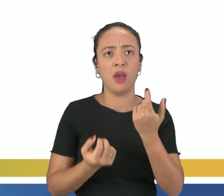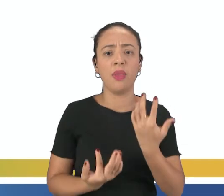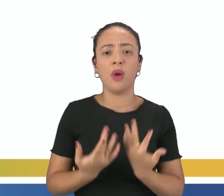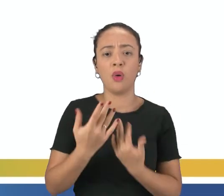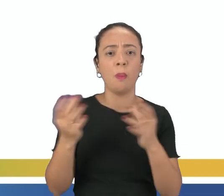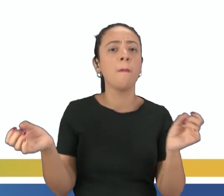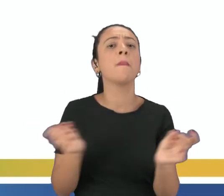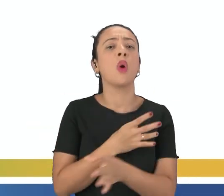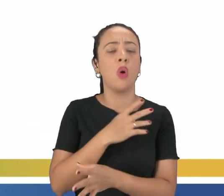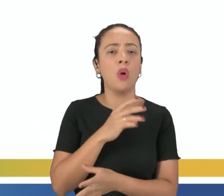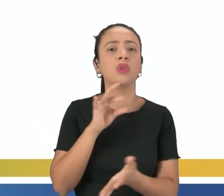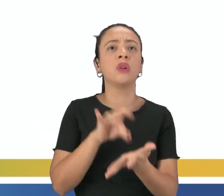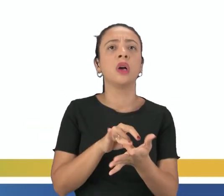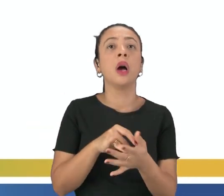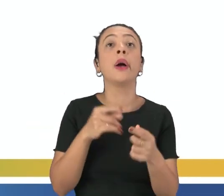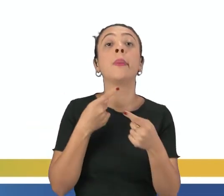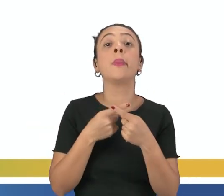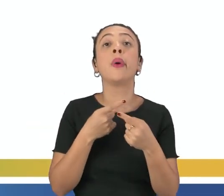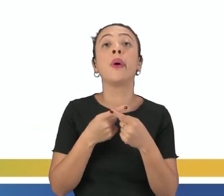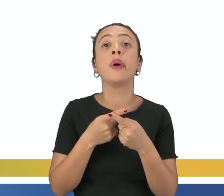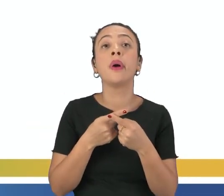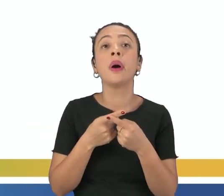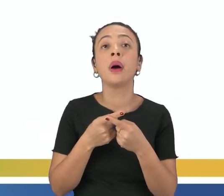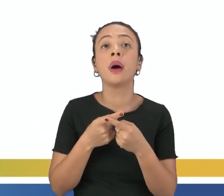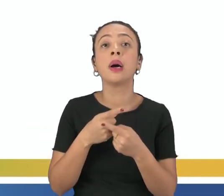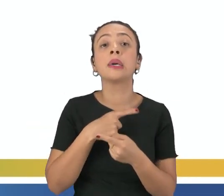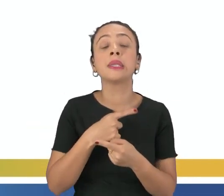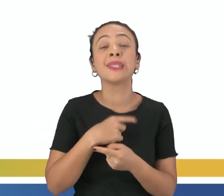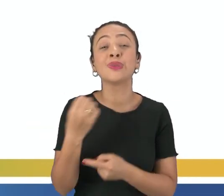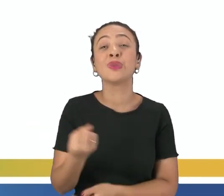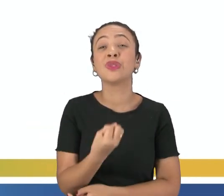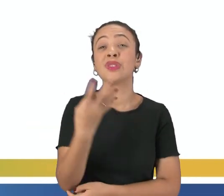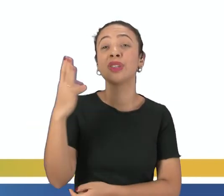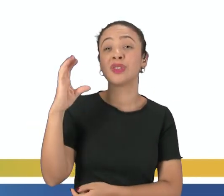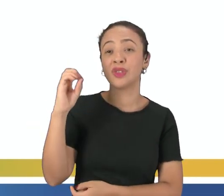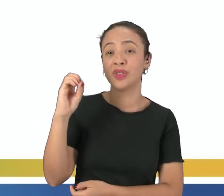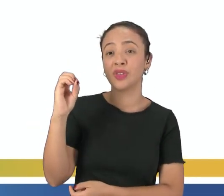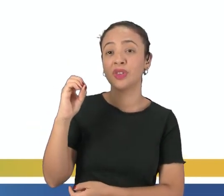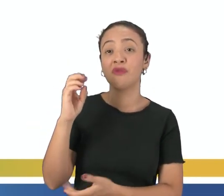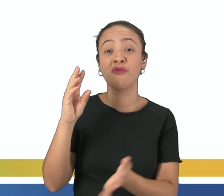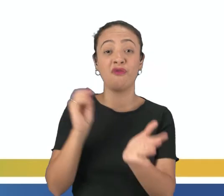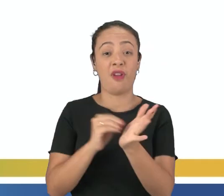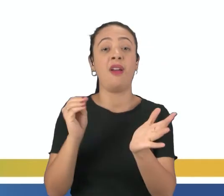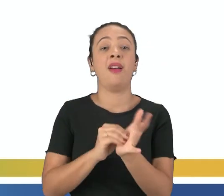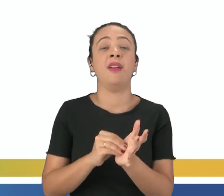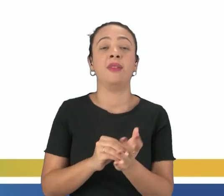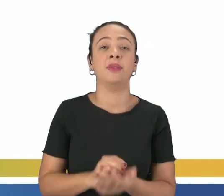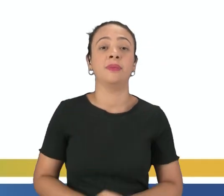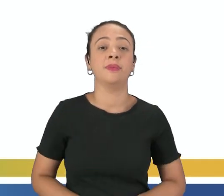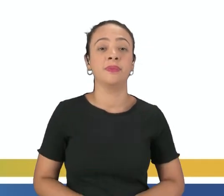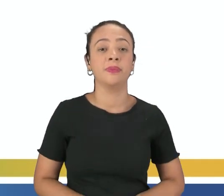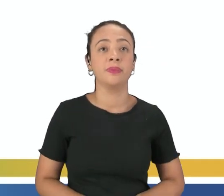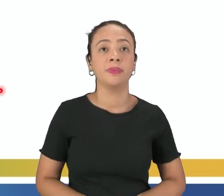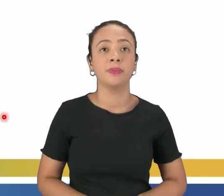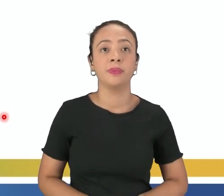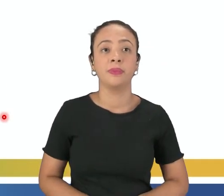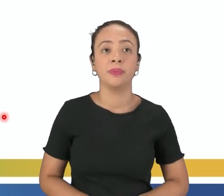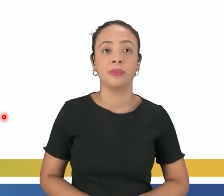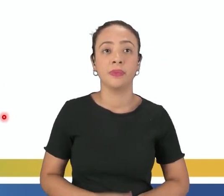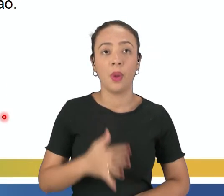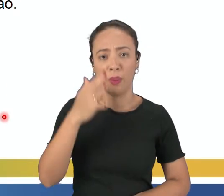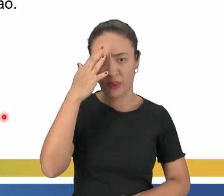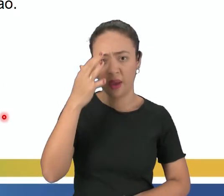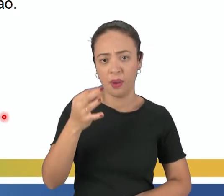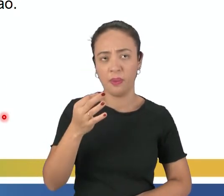reação completa? Devido à quantidade de oxigênio,